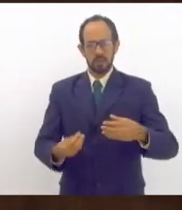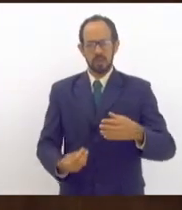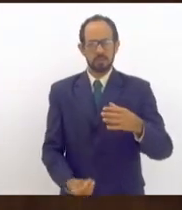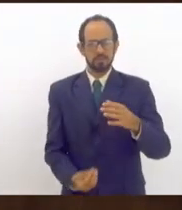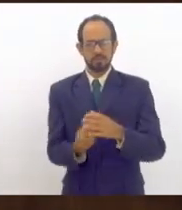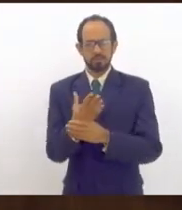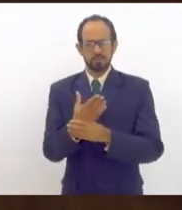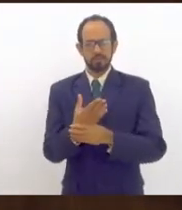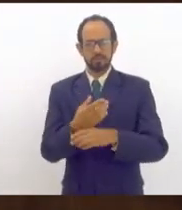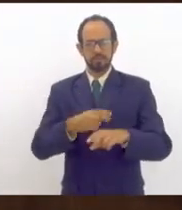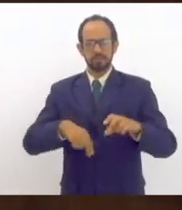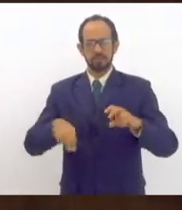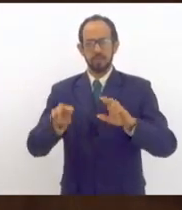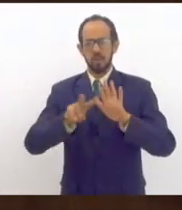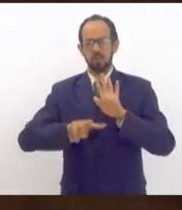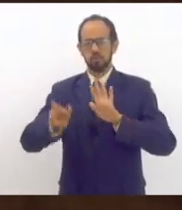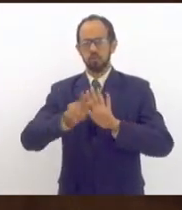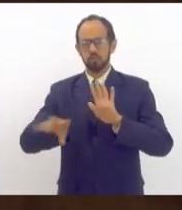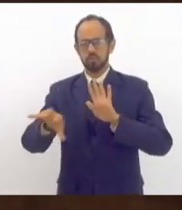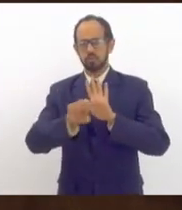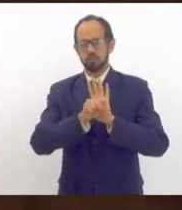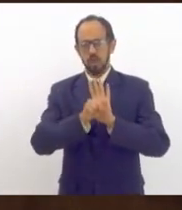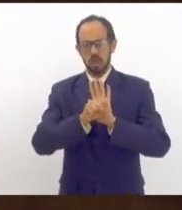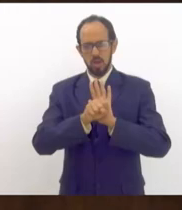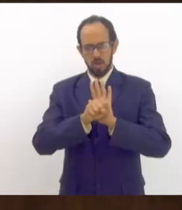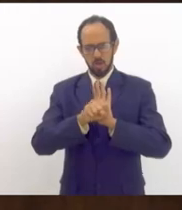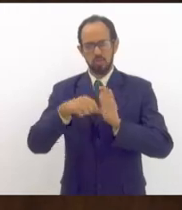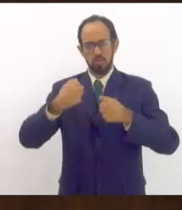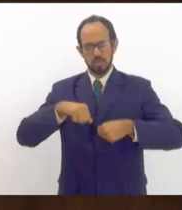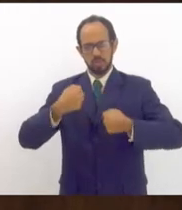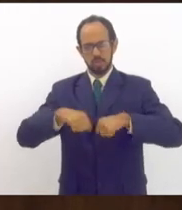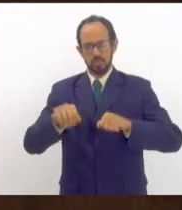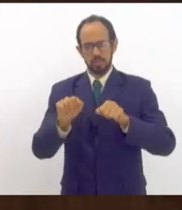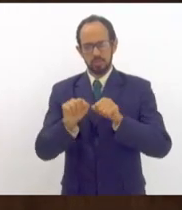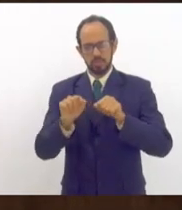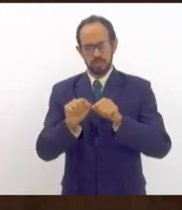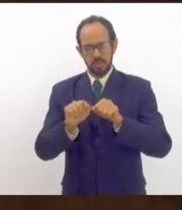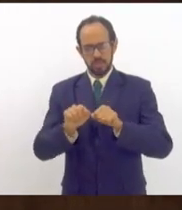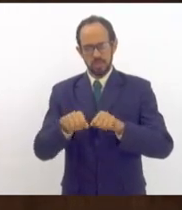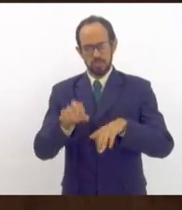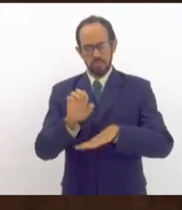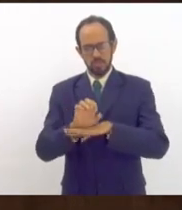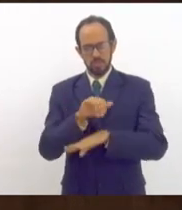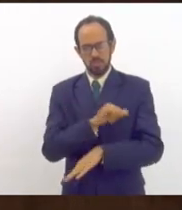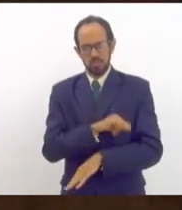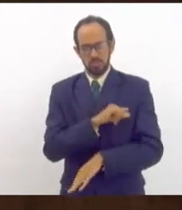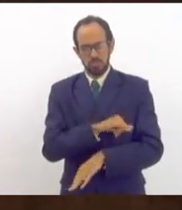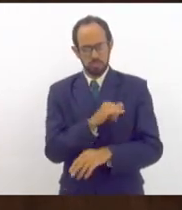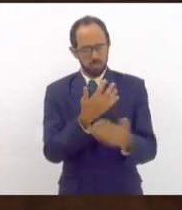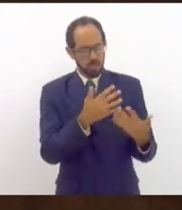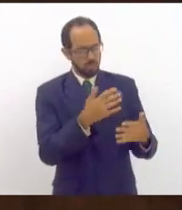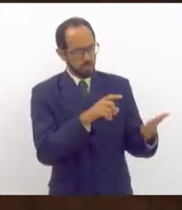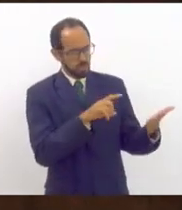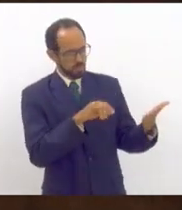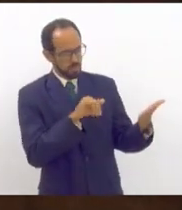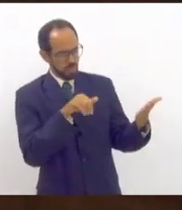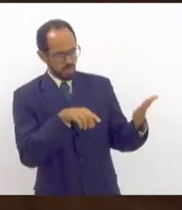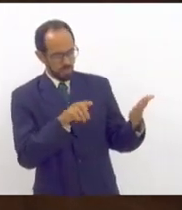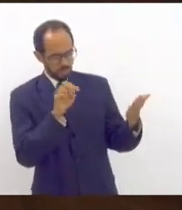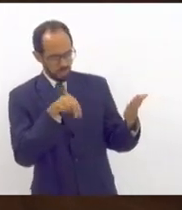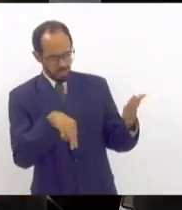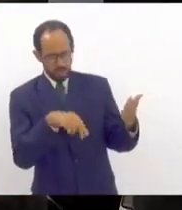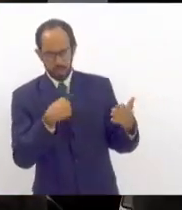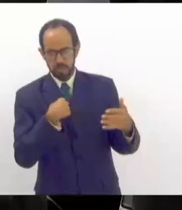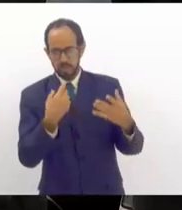audiovisual escalonada que deve ser feita na no estado do Rio de Janeiro Então parabéns Edna e já adianta a mão me coloca à disposição para